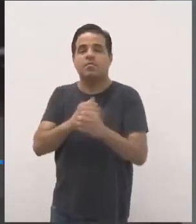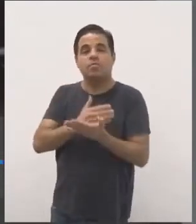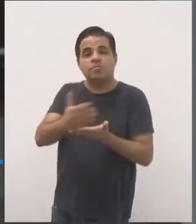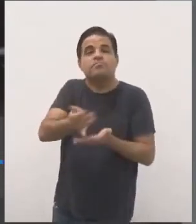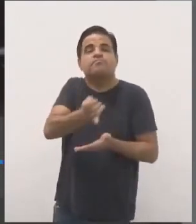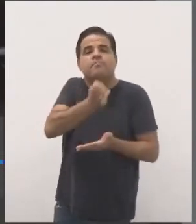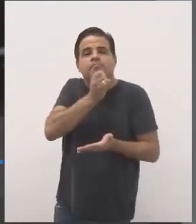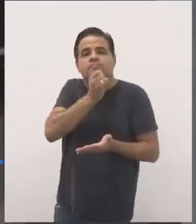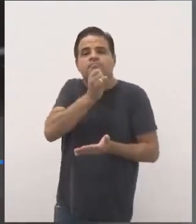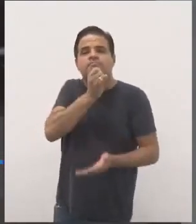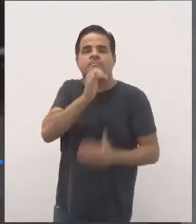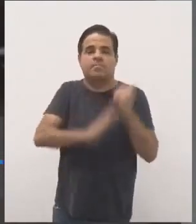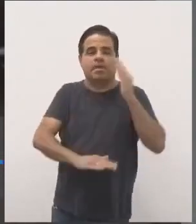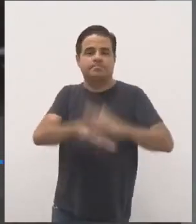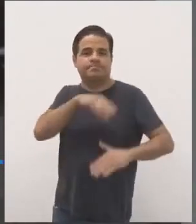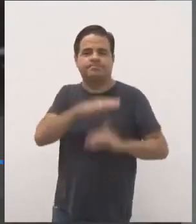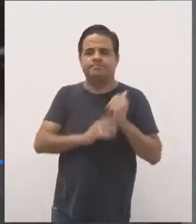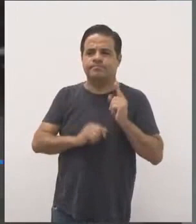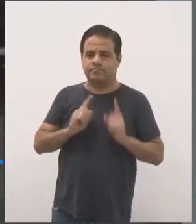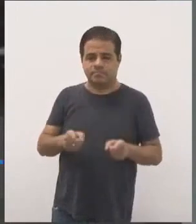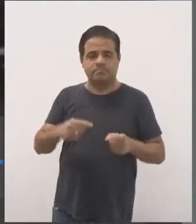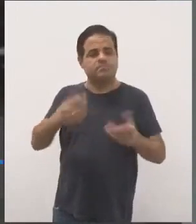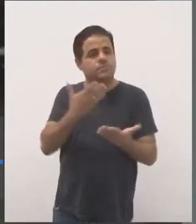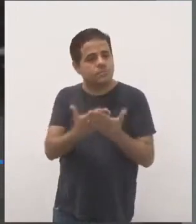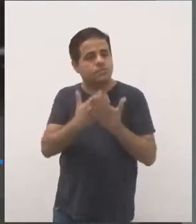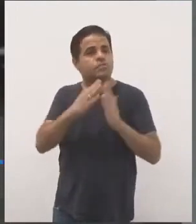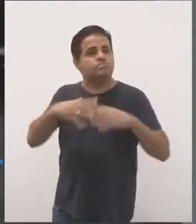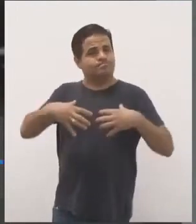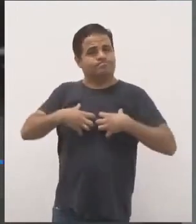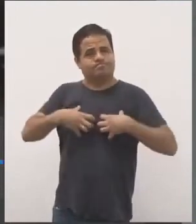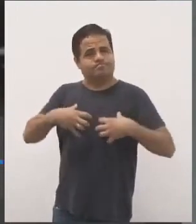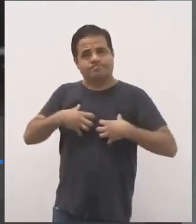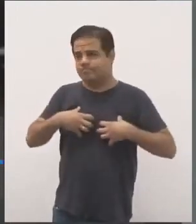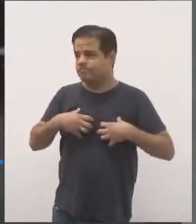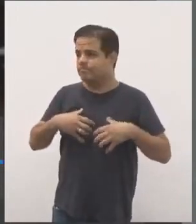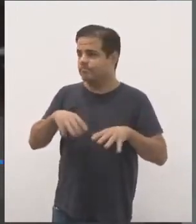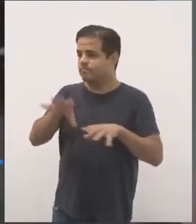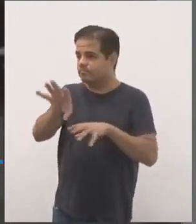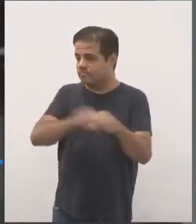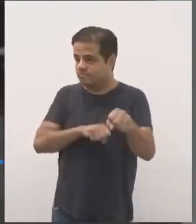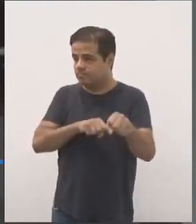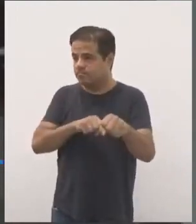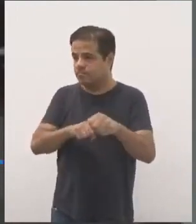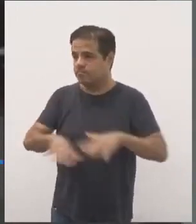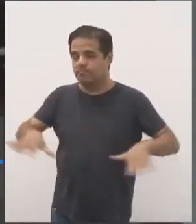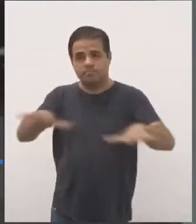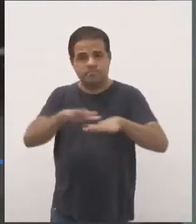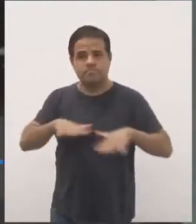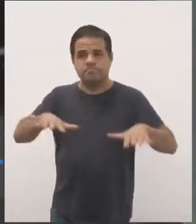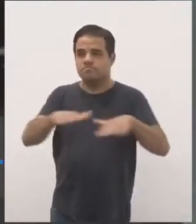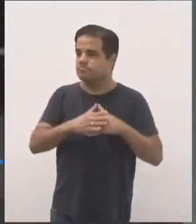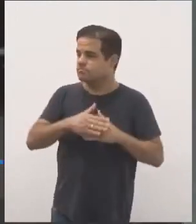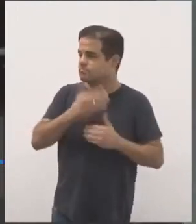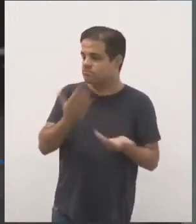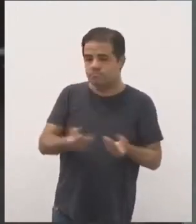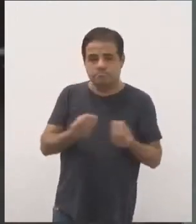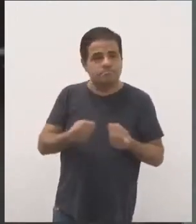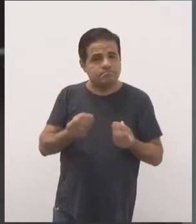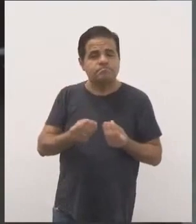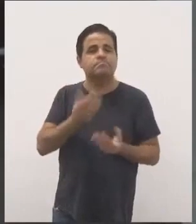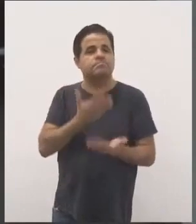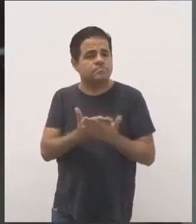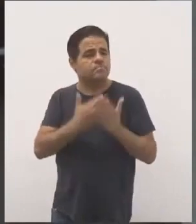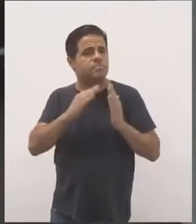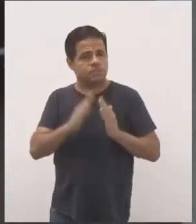exemplos práticos, né, de como as escolas se sentiram, se as ações foram aplicadas, qual o resultado que